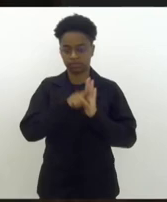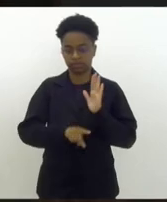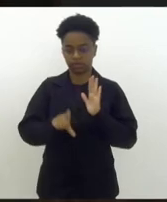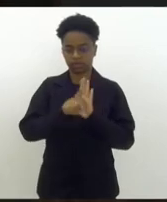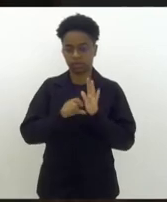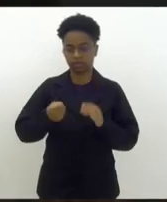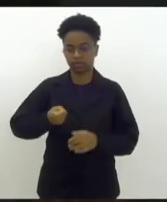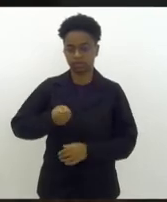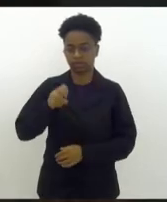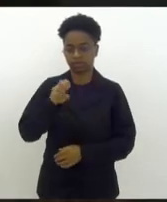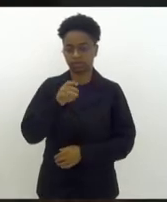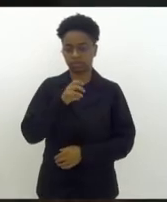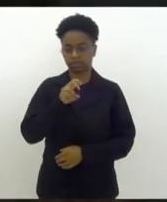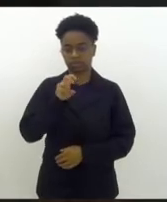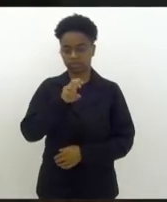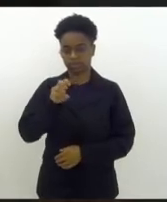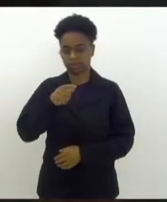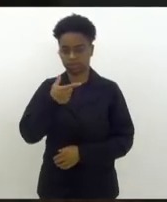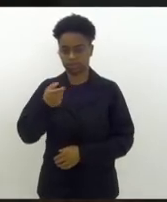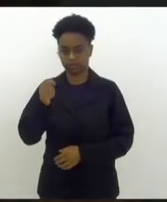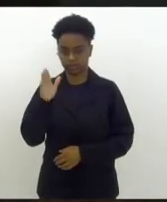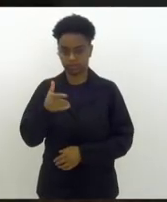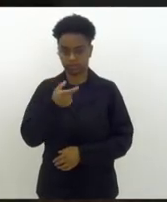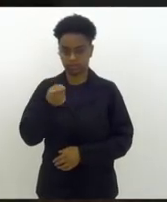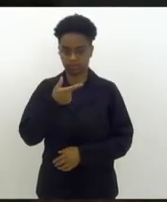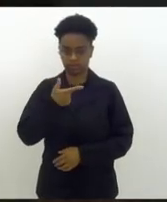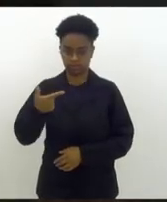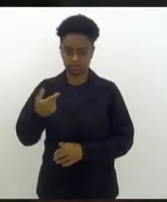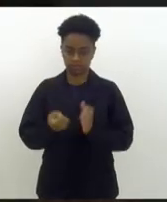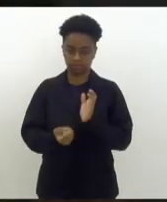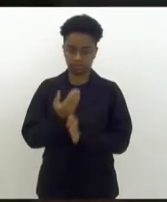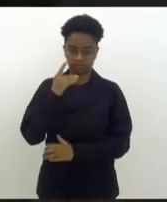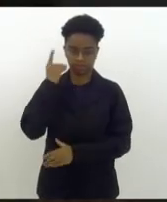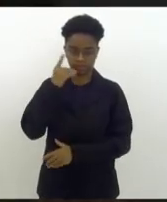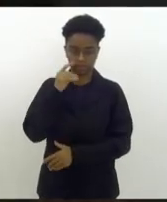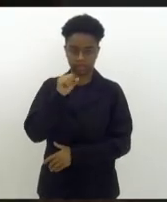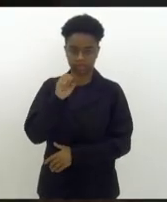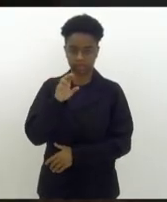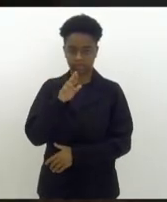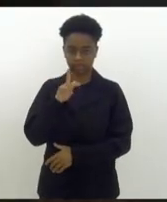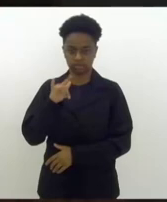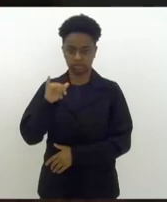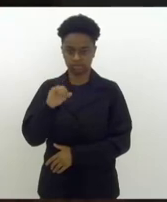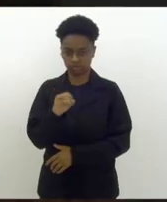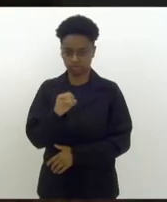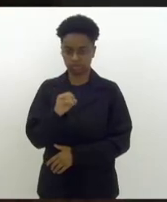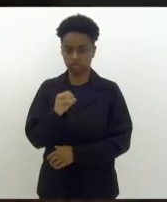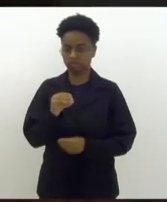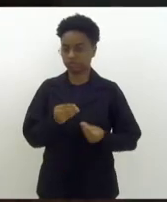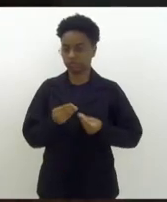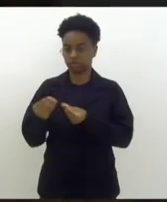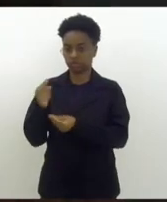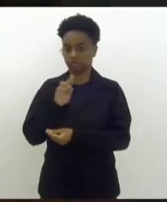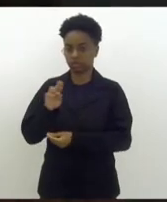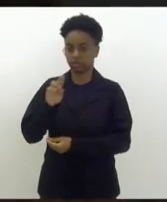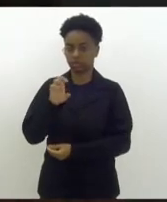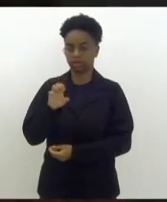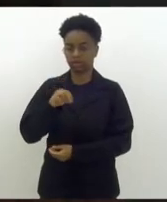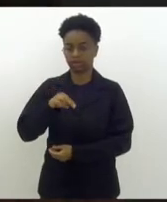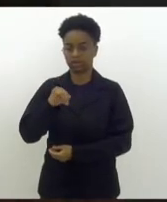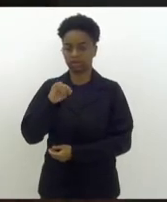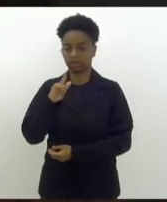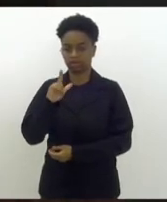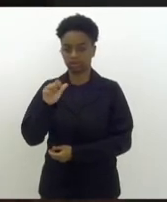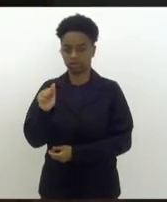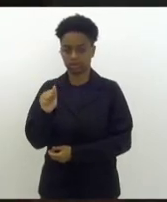de lei número 5.52022 de autoria Deputado Sérgio Fernandes que concede o nome de Enilda Barreto